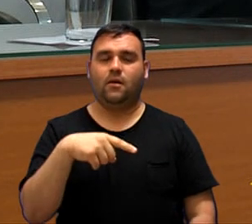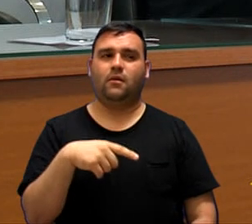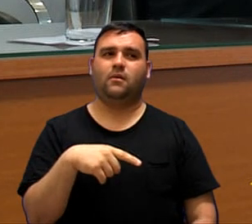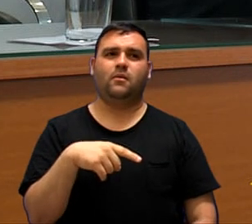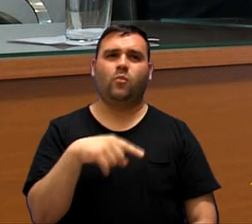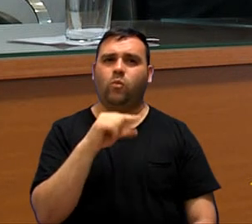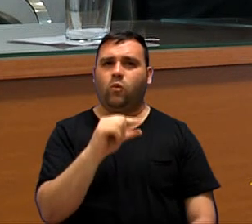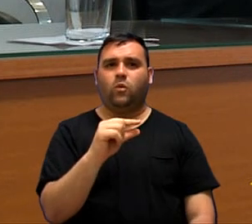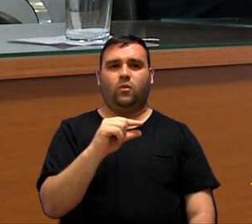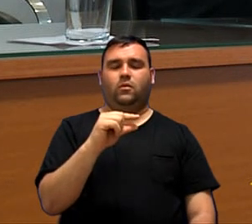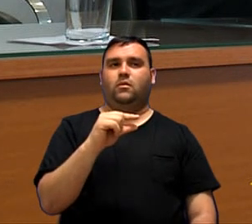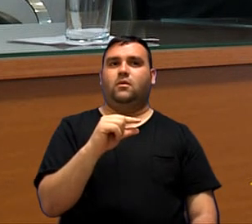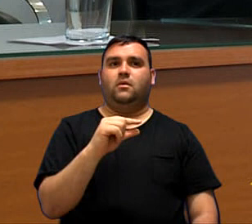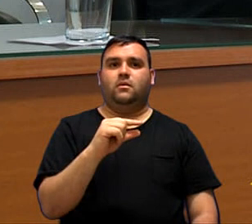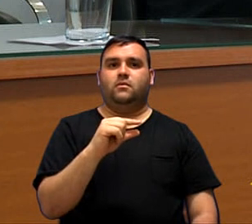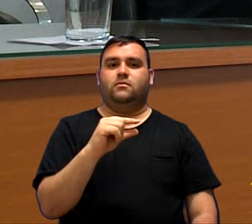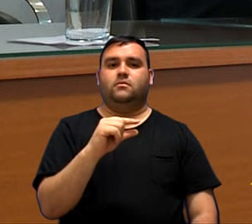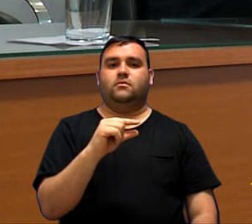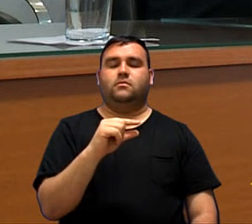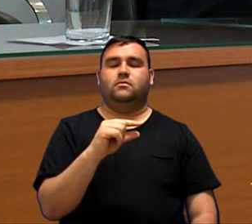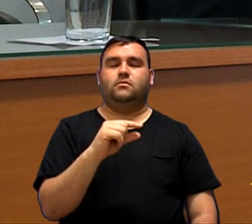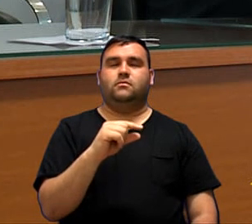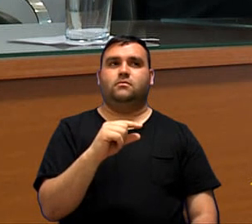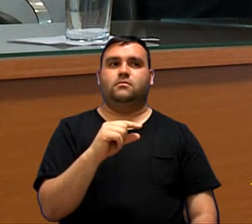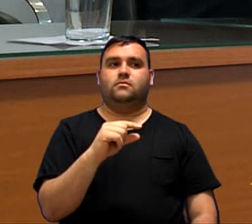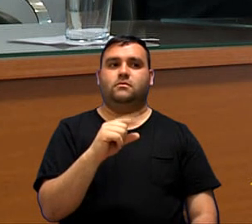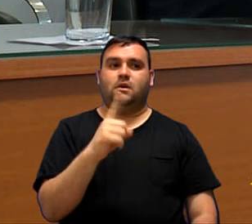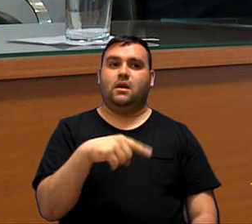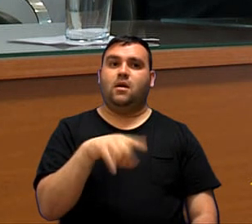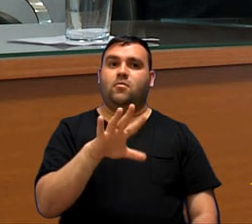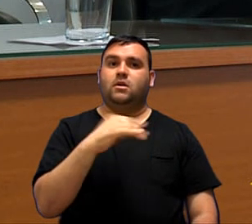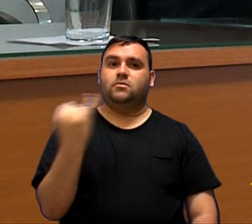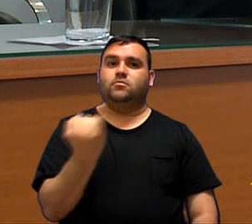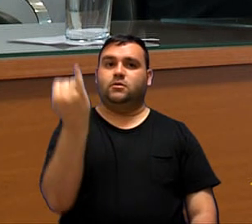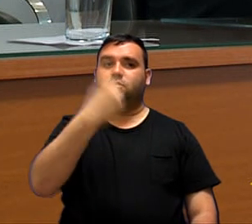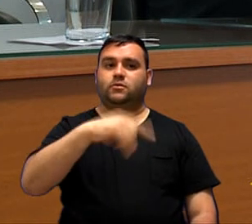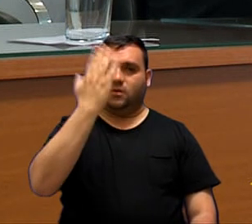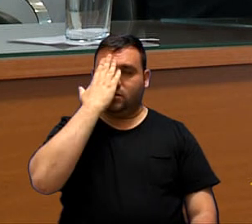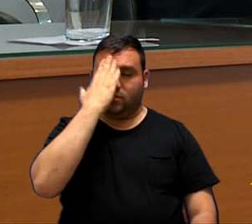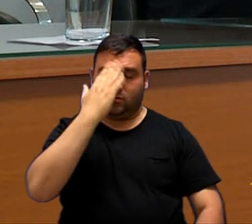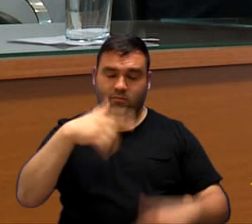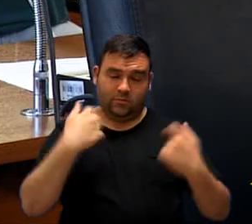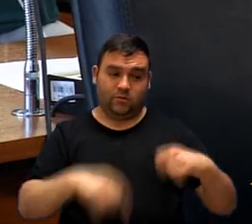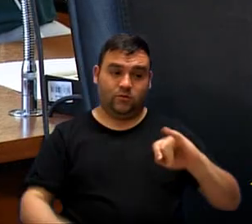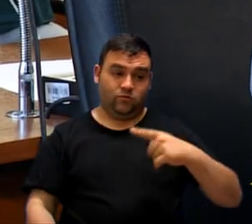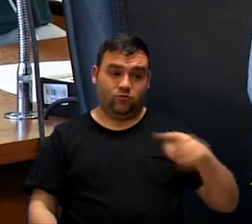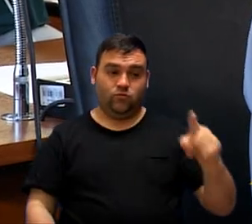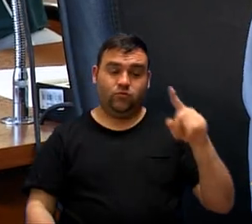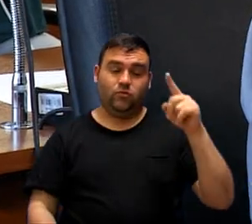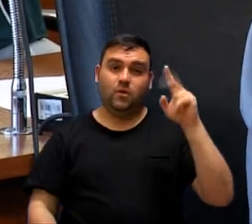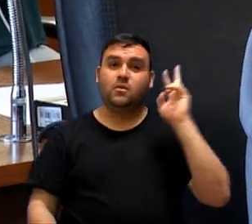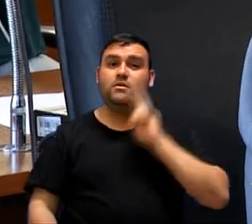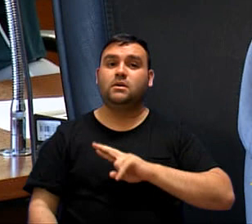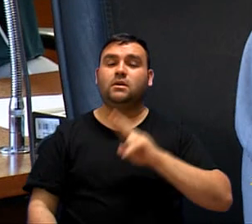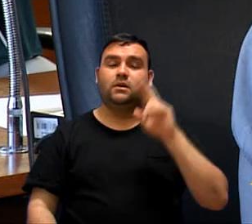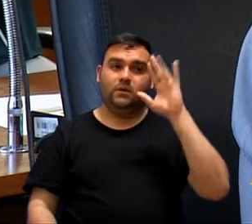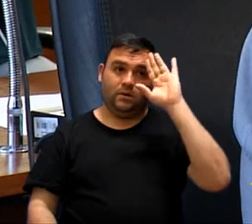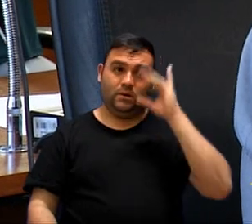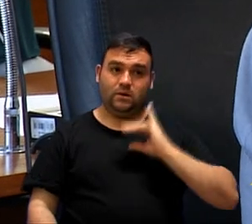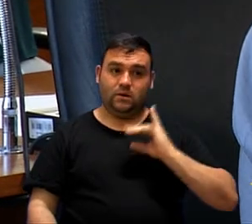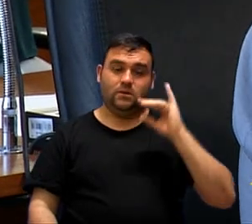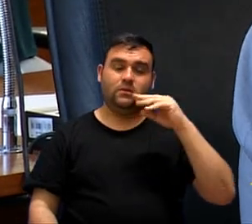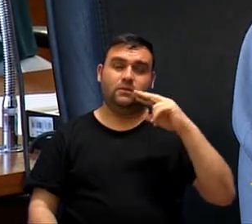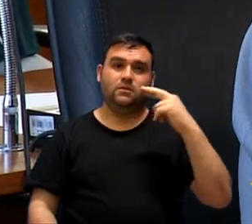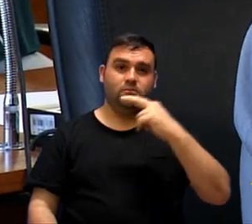É baixíssimo. Viu? É, não, mas é importante nós sabermos. João aqui, Donizete, Renan e Yara, depois o Manga.